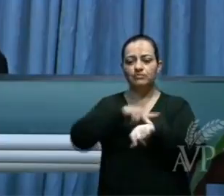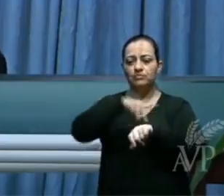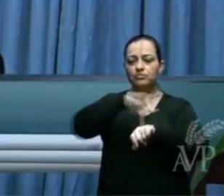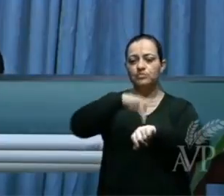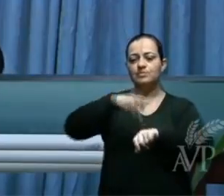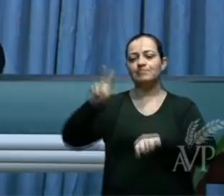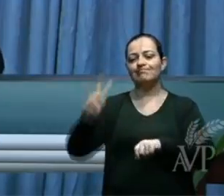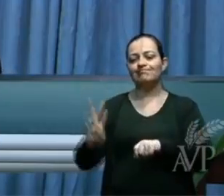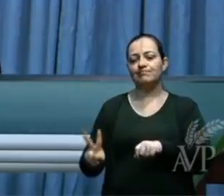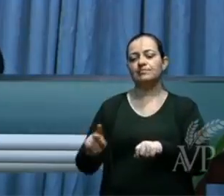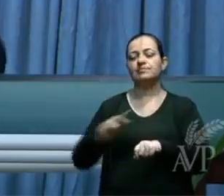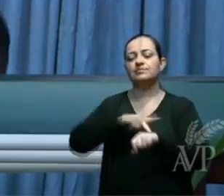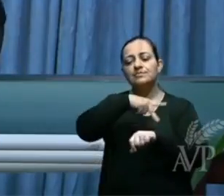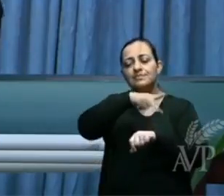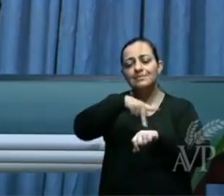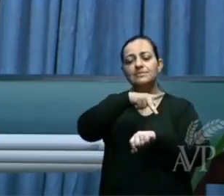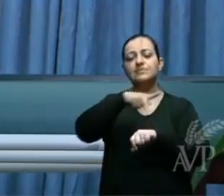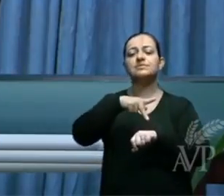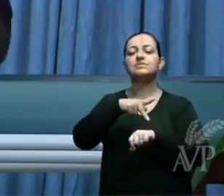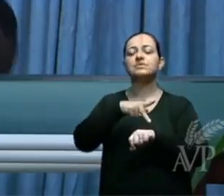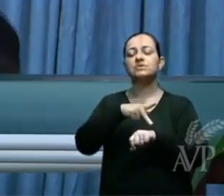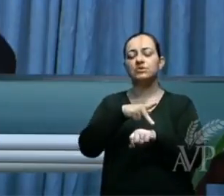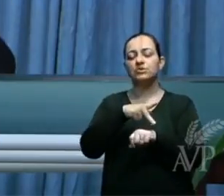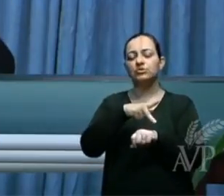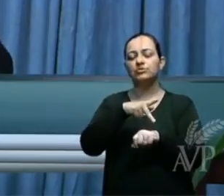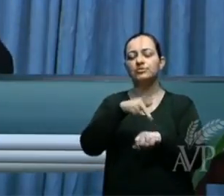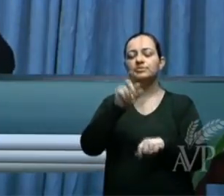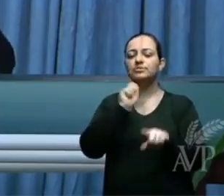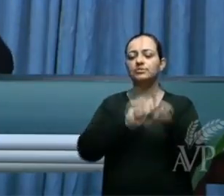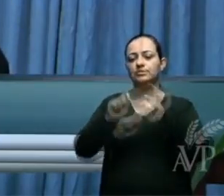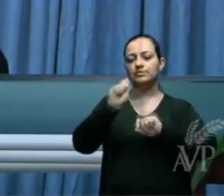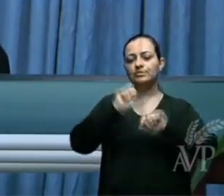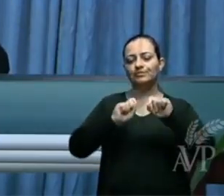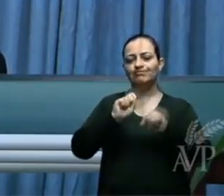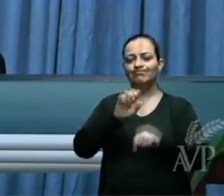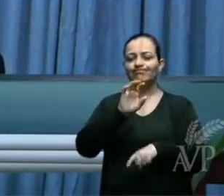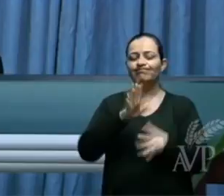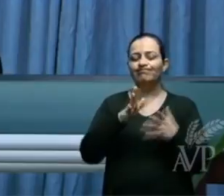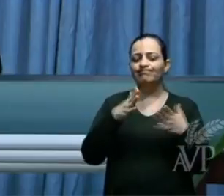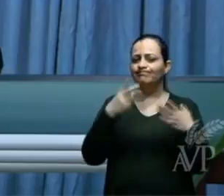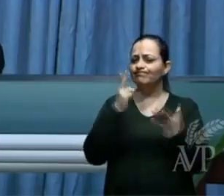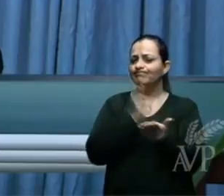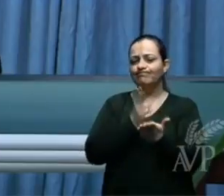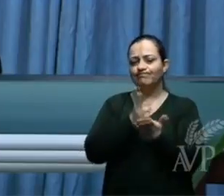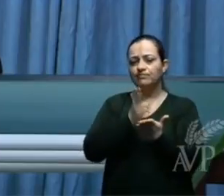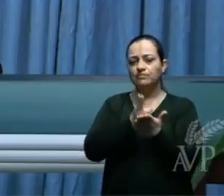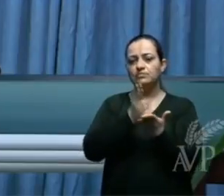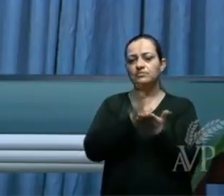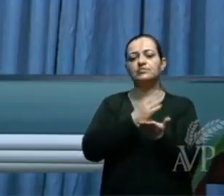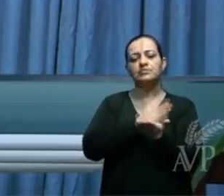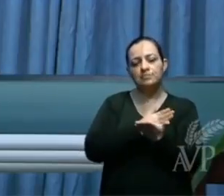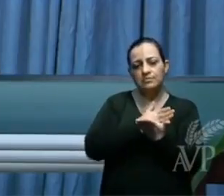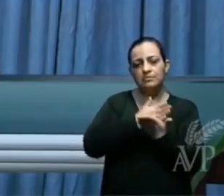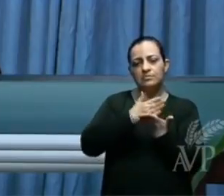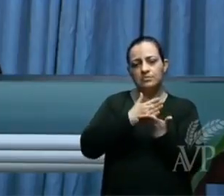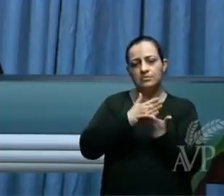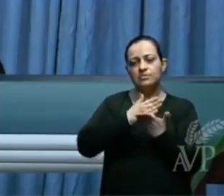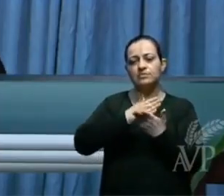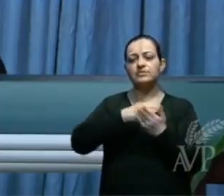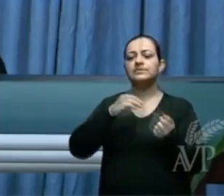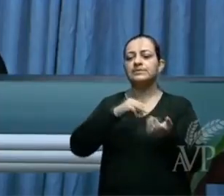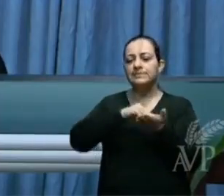é um país que ela de uma forma ou de outra foi por ela que a